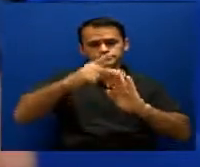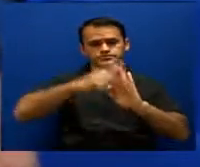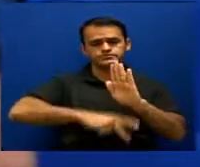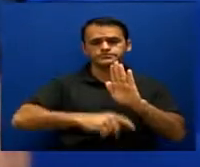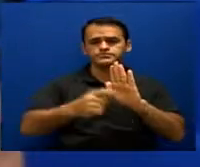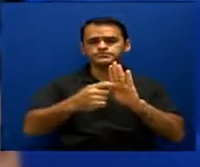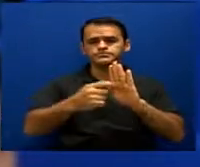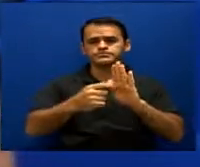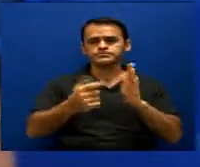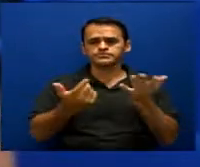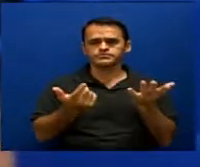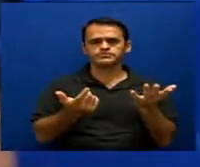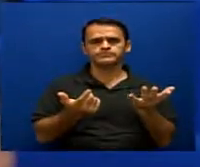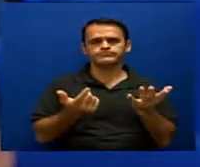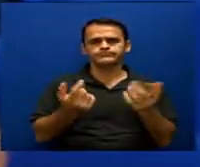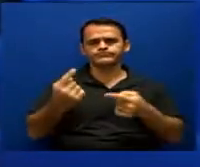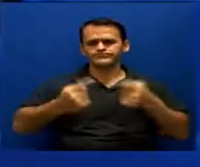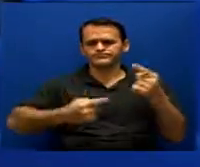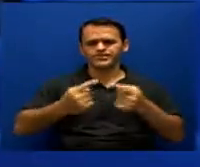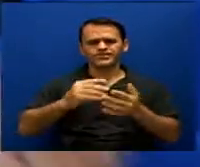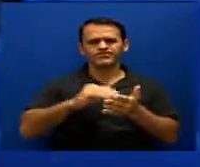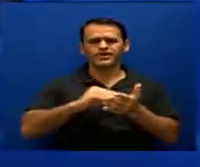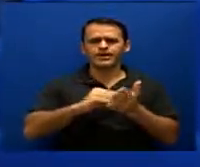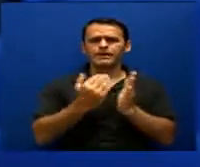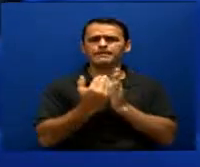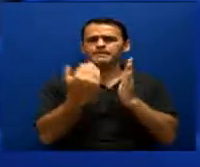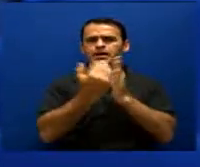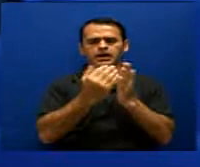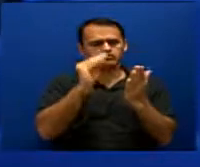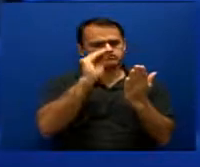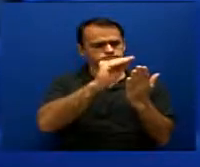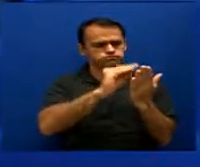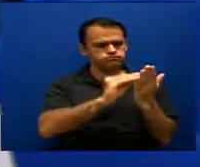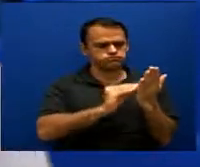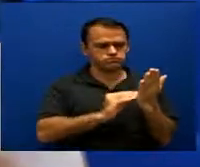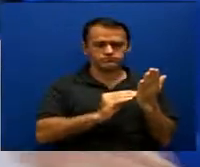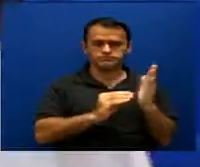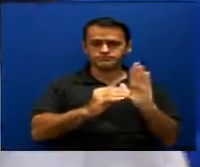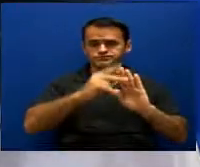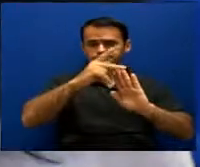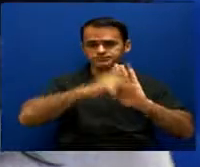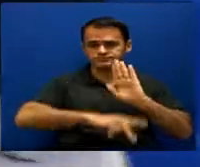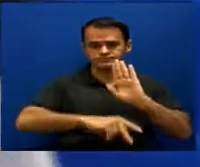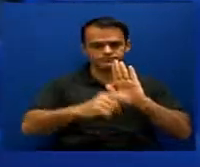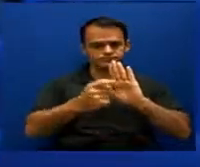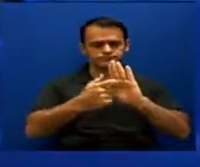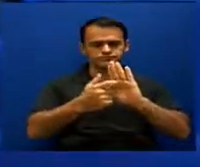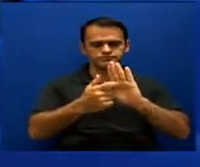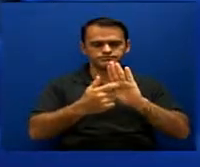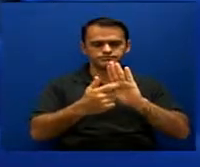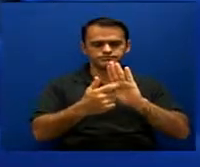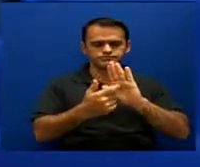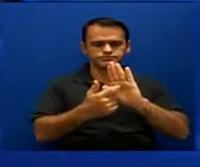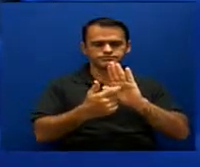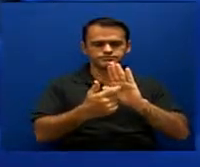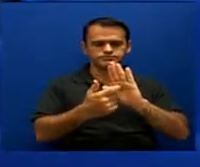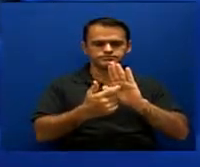também falta mais elementos. Como esse projeto veio para essa casa? Com algumas